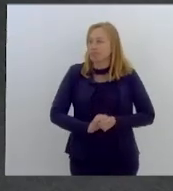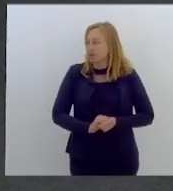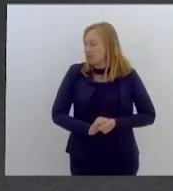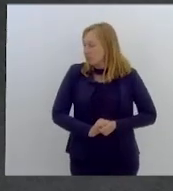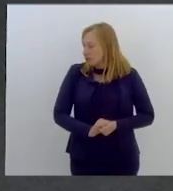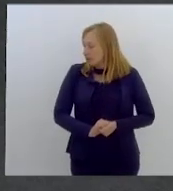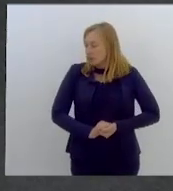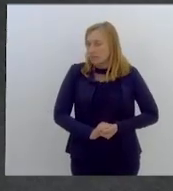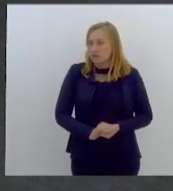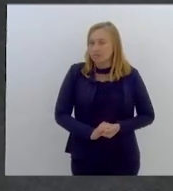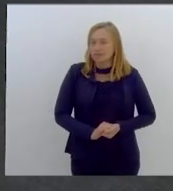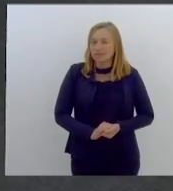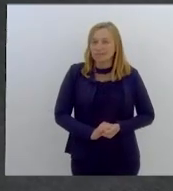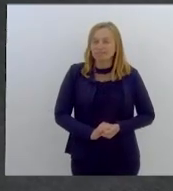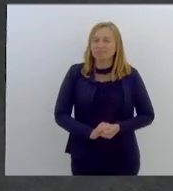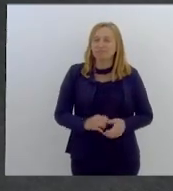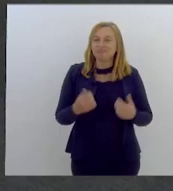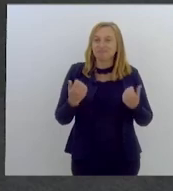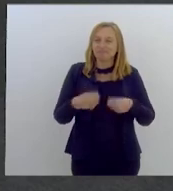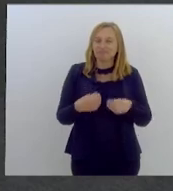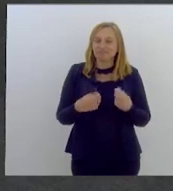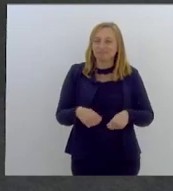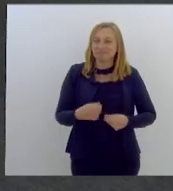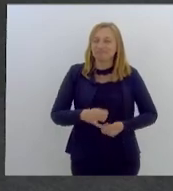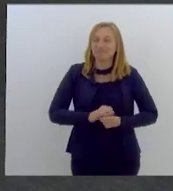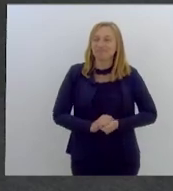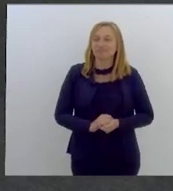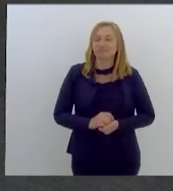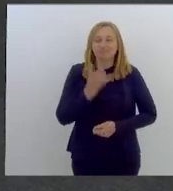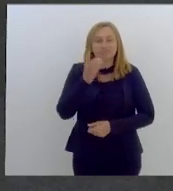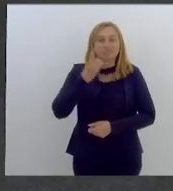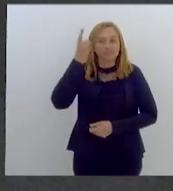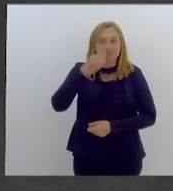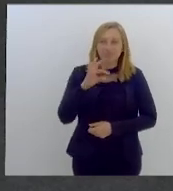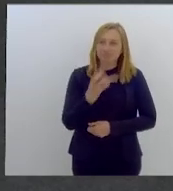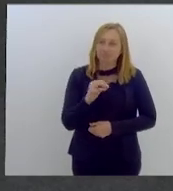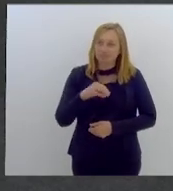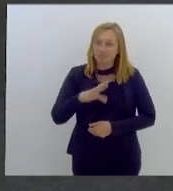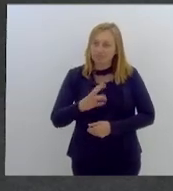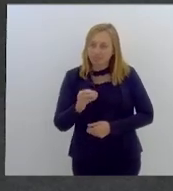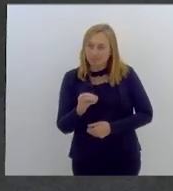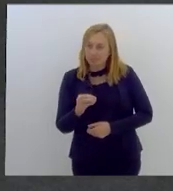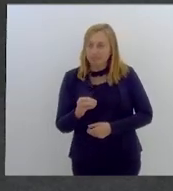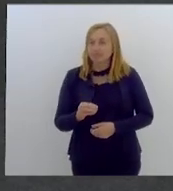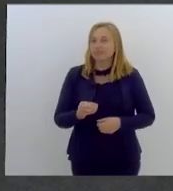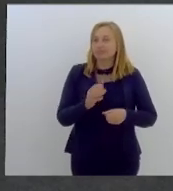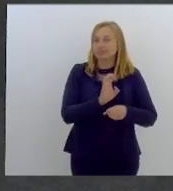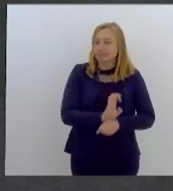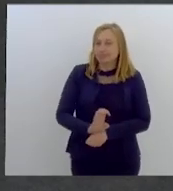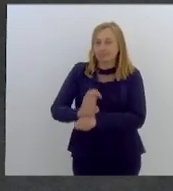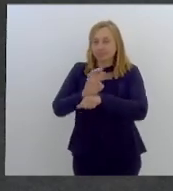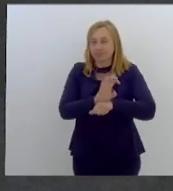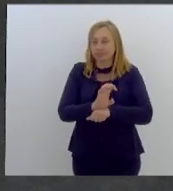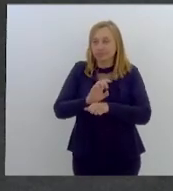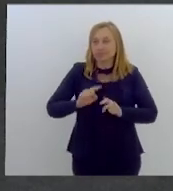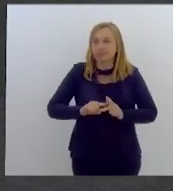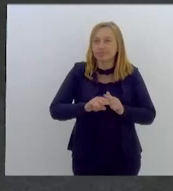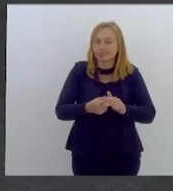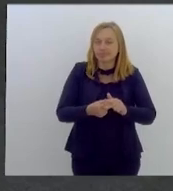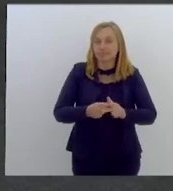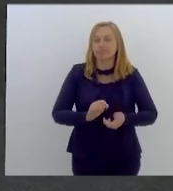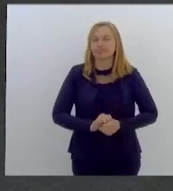para isso é necessário, deputado Chico Machado, que os estados regulamentassem